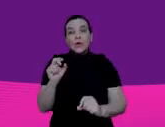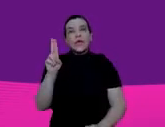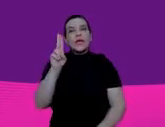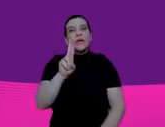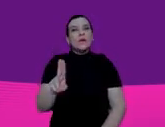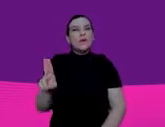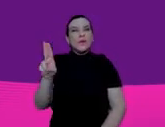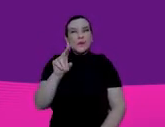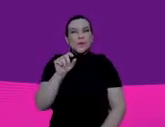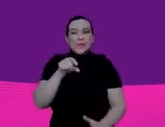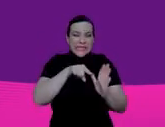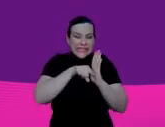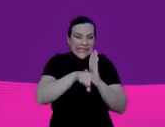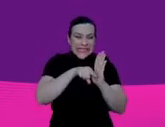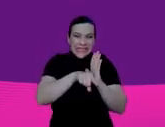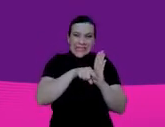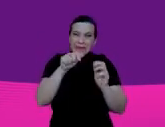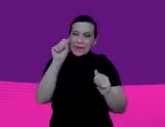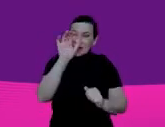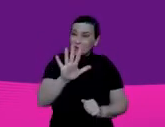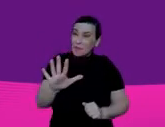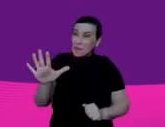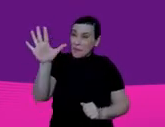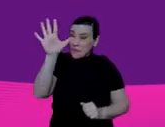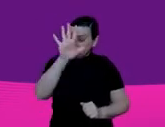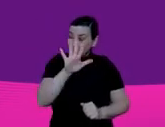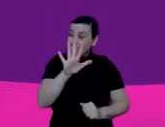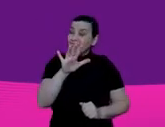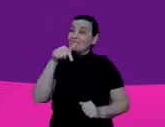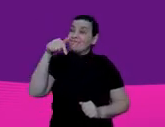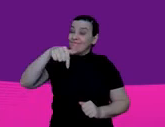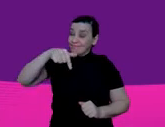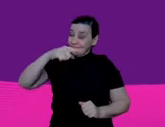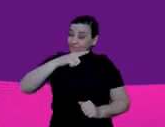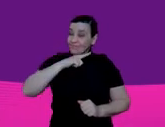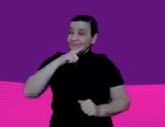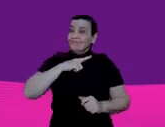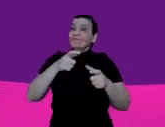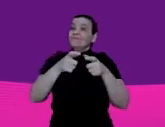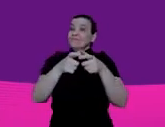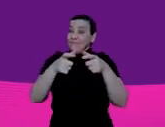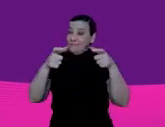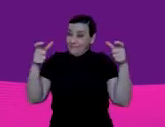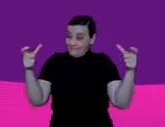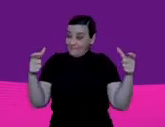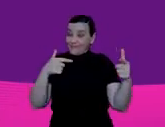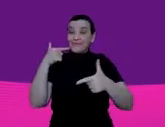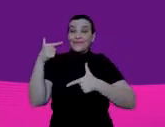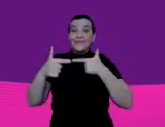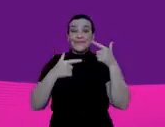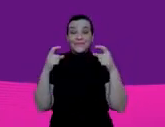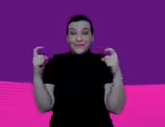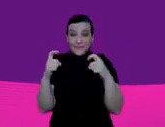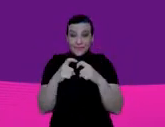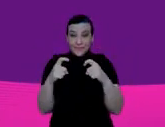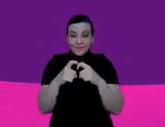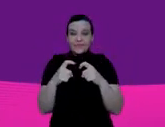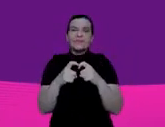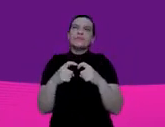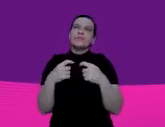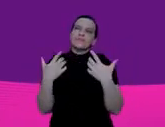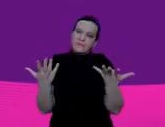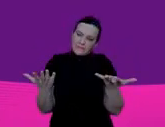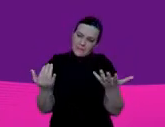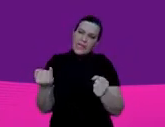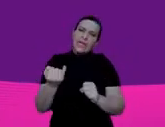que, como a gente viu, é uma realidade ainda dos serviços médicos de uma maneira geral. Claro que eles são necessários para pacientes que têm